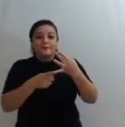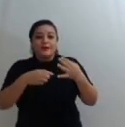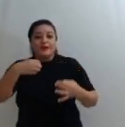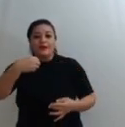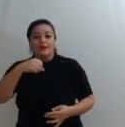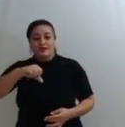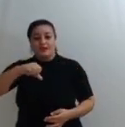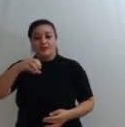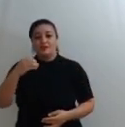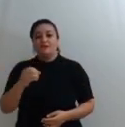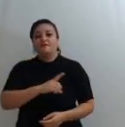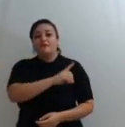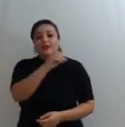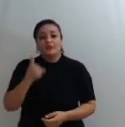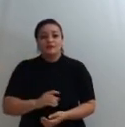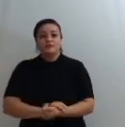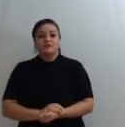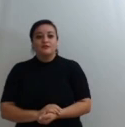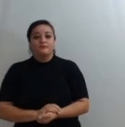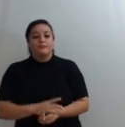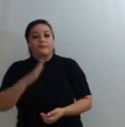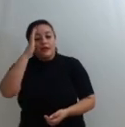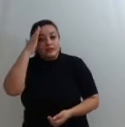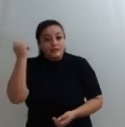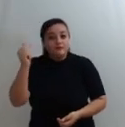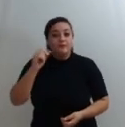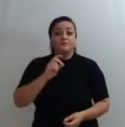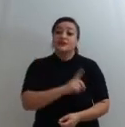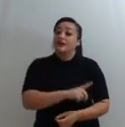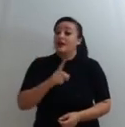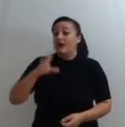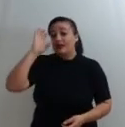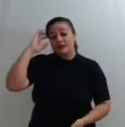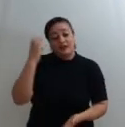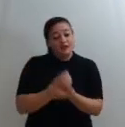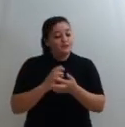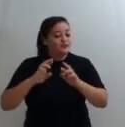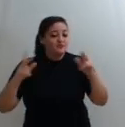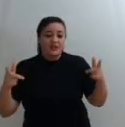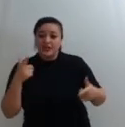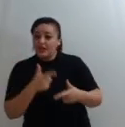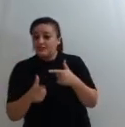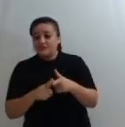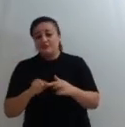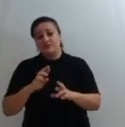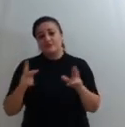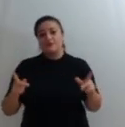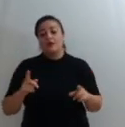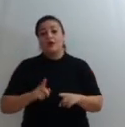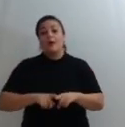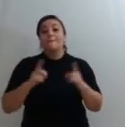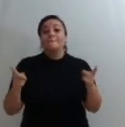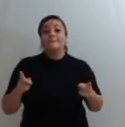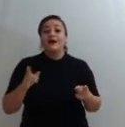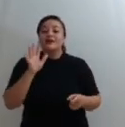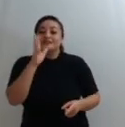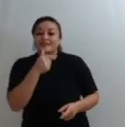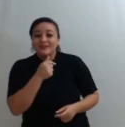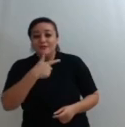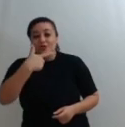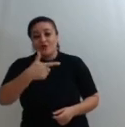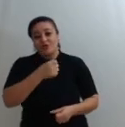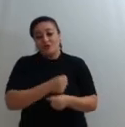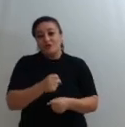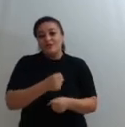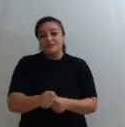expressa. Claro que sabemos que cada crime tem nuances diferentes, cada crime tem uma situação diferente, mas já demorou 2 anos, 1 ano e 6 meses